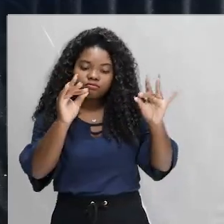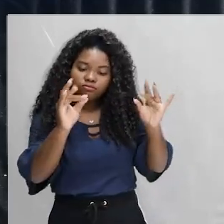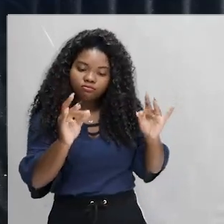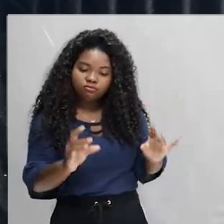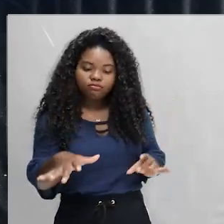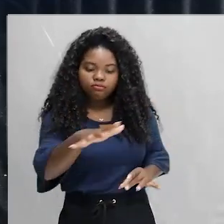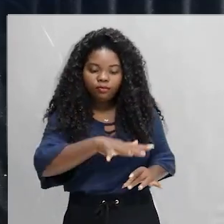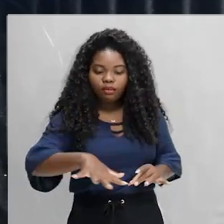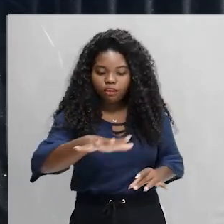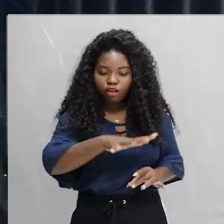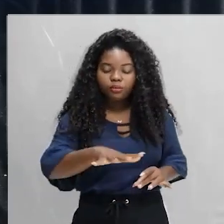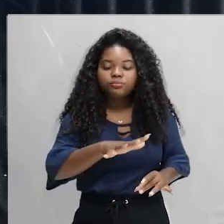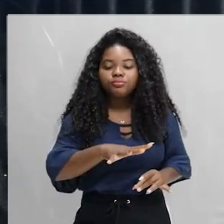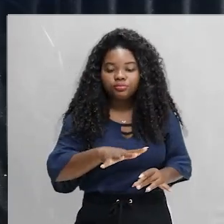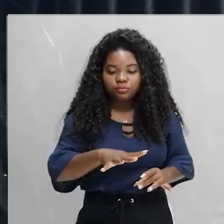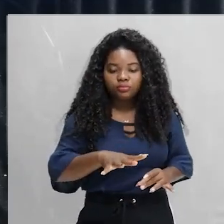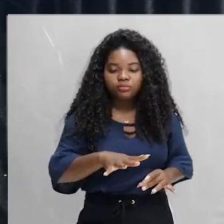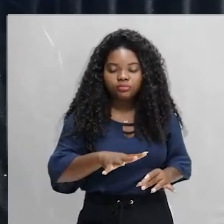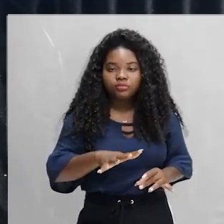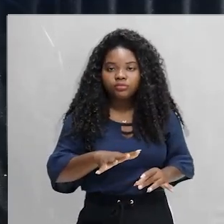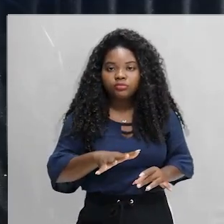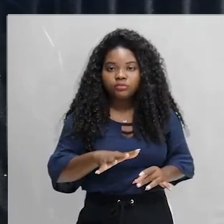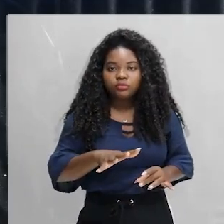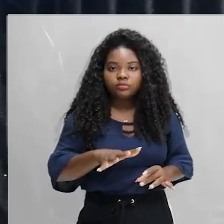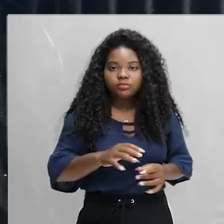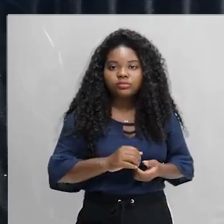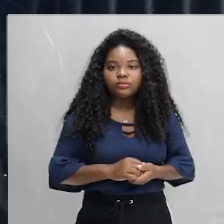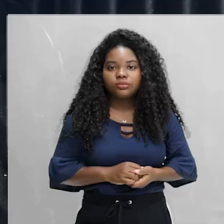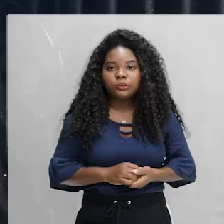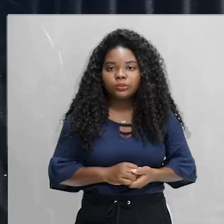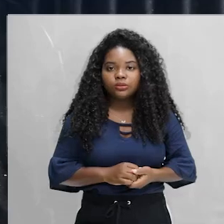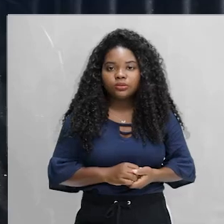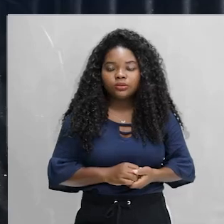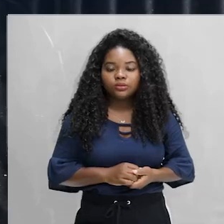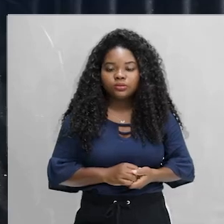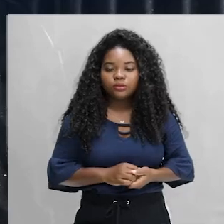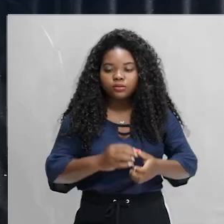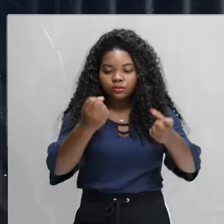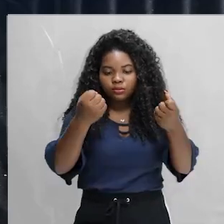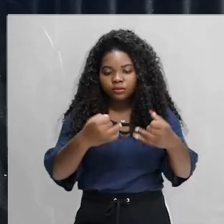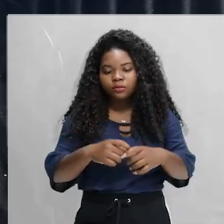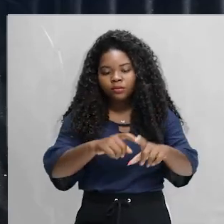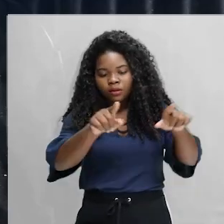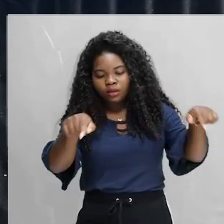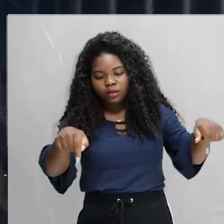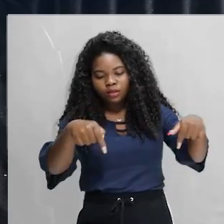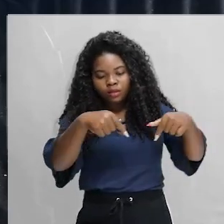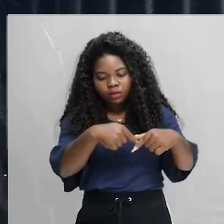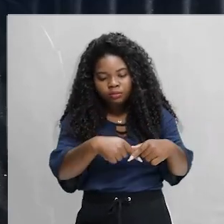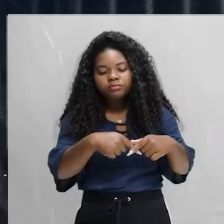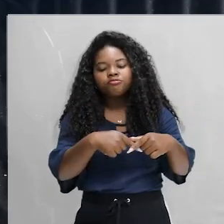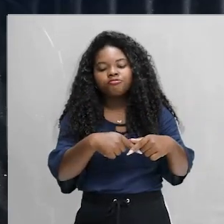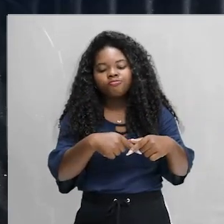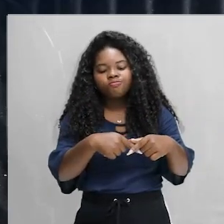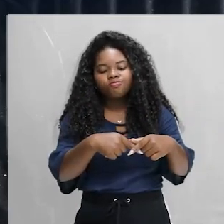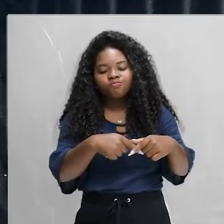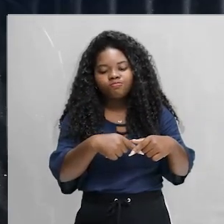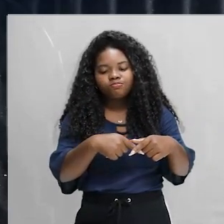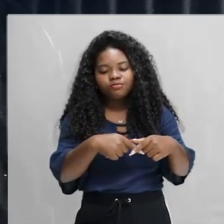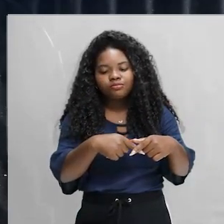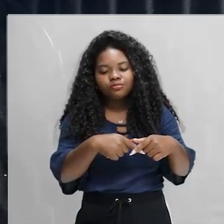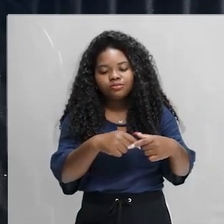o ambiente onde eu estou sem subjetivismo. Eu vou dizer, é uma sala relativamente